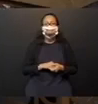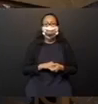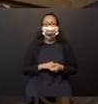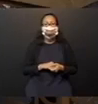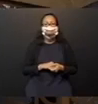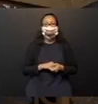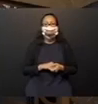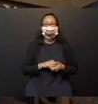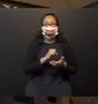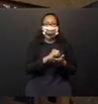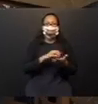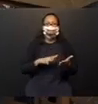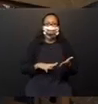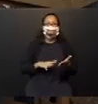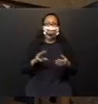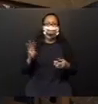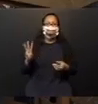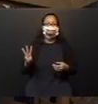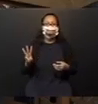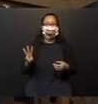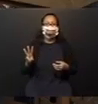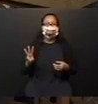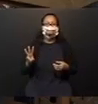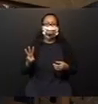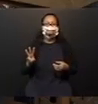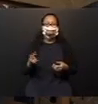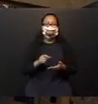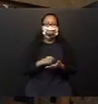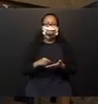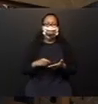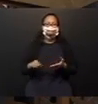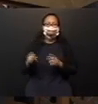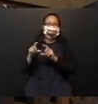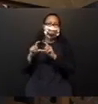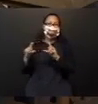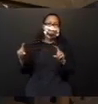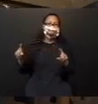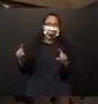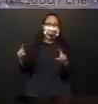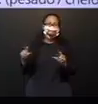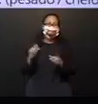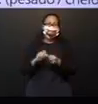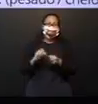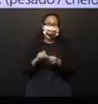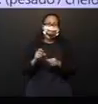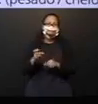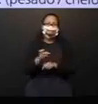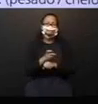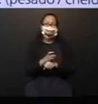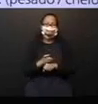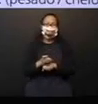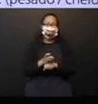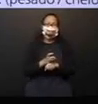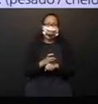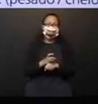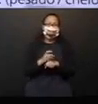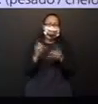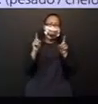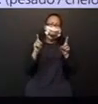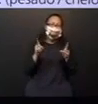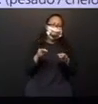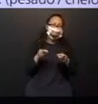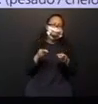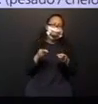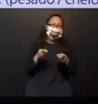No exercício 3, complete as frases fazendo os adjetivos que estão entre parênteses. Quem